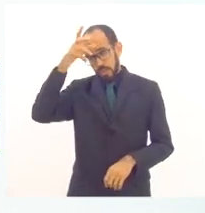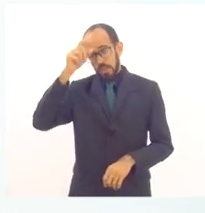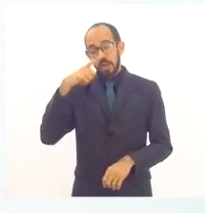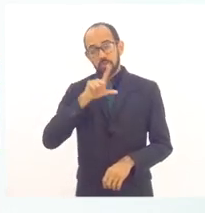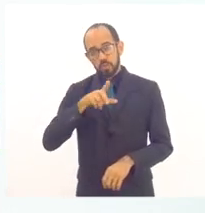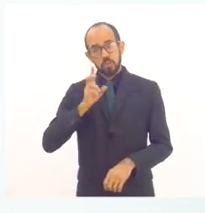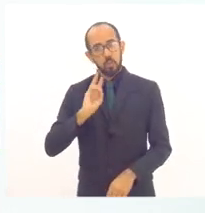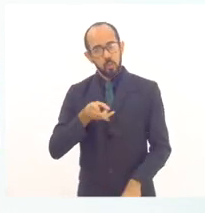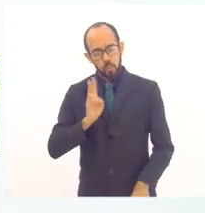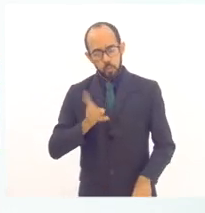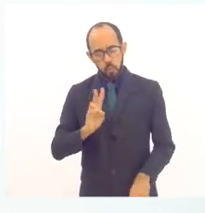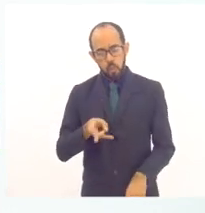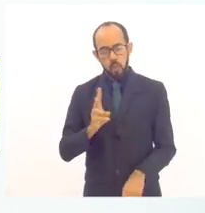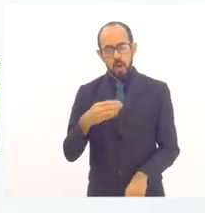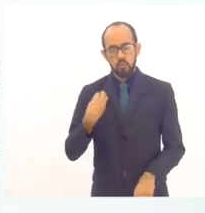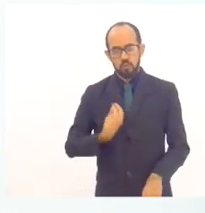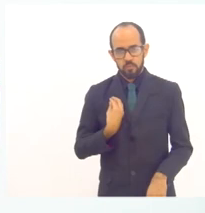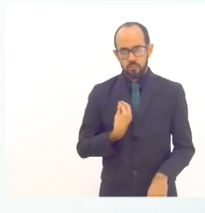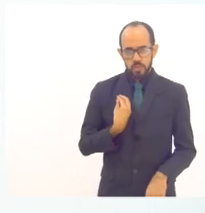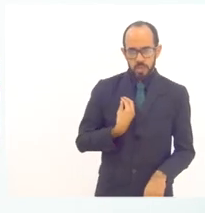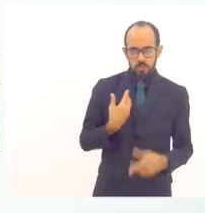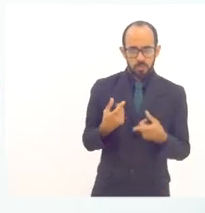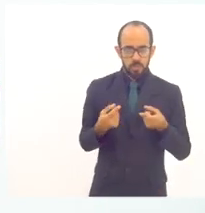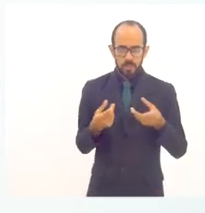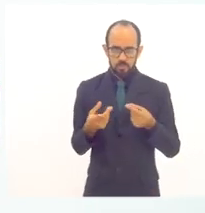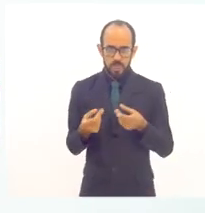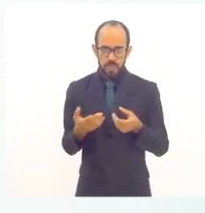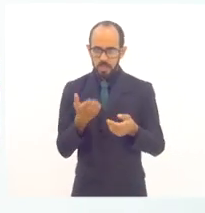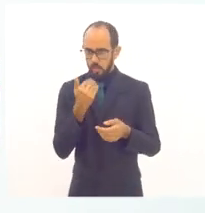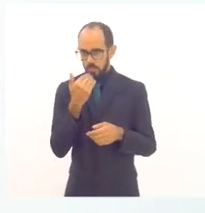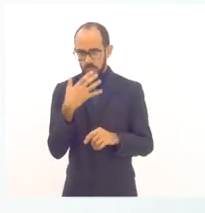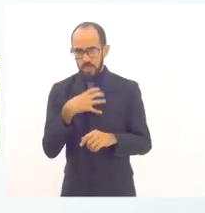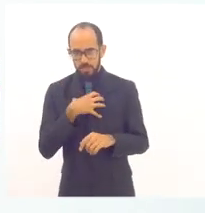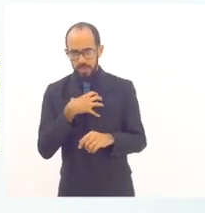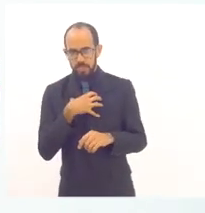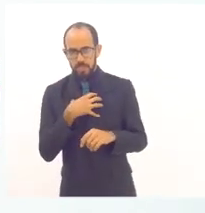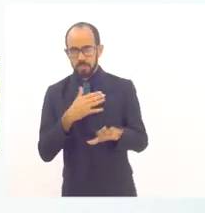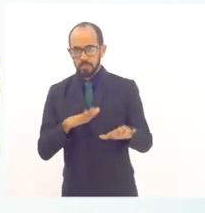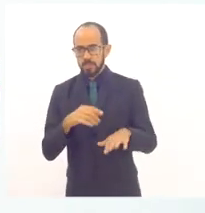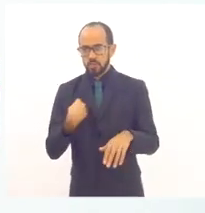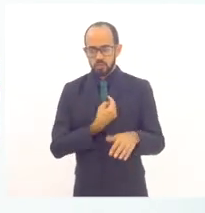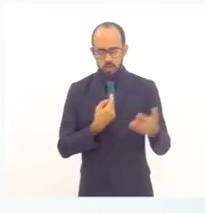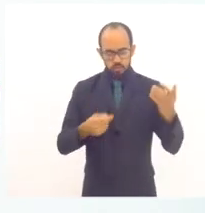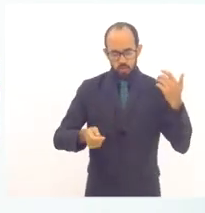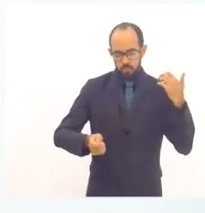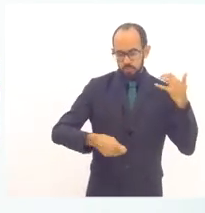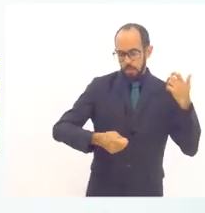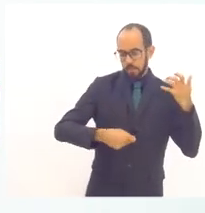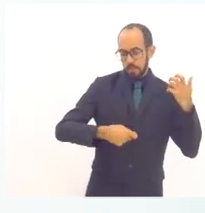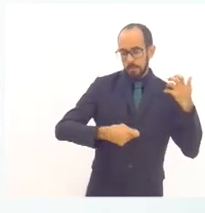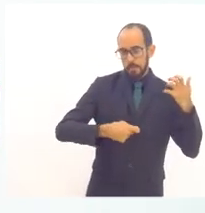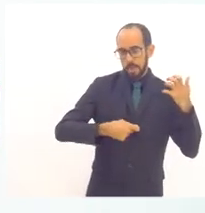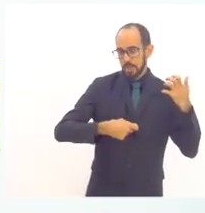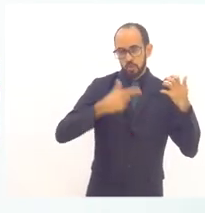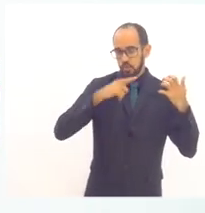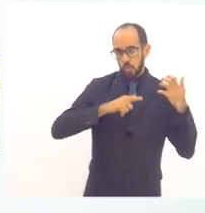conseguem viver do seu ofício porque vendem o seu acarajé. Mas nós, com o nosso berimbau, não conseguimos viver da nossa